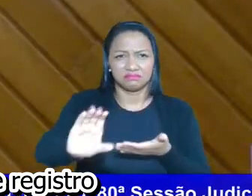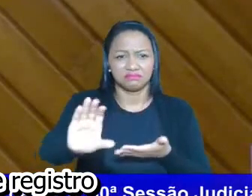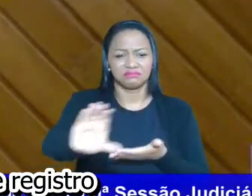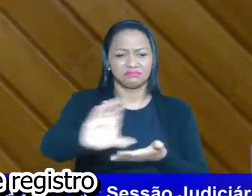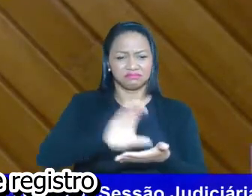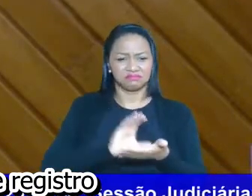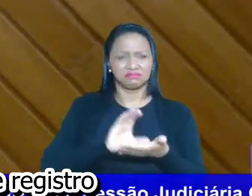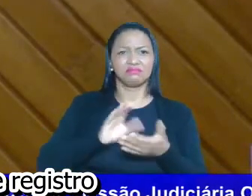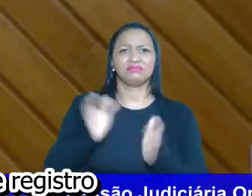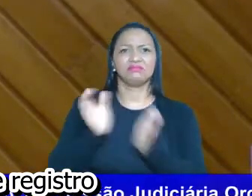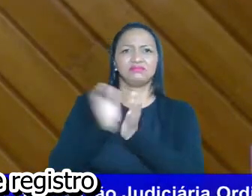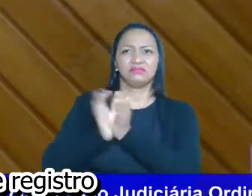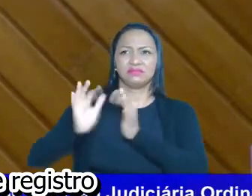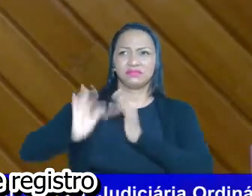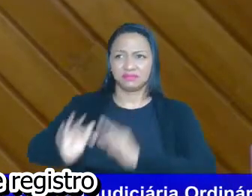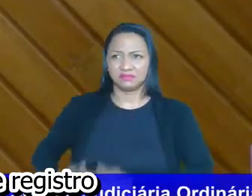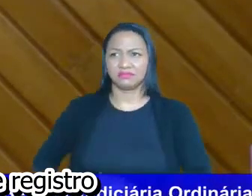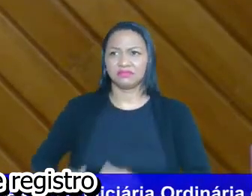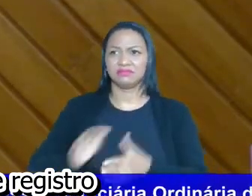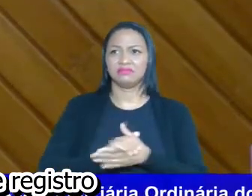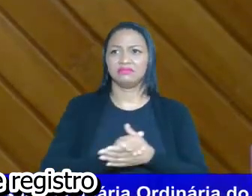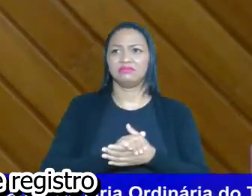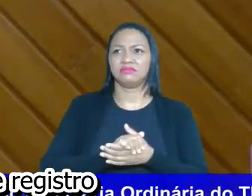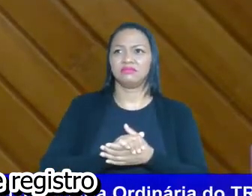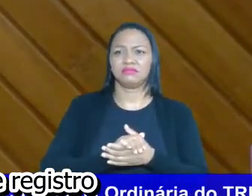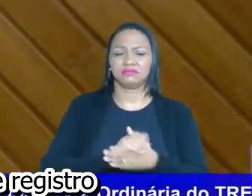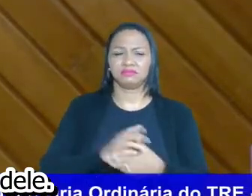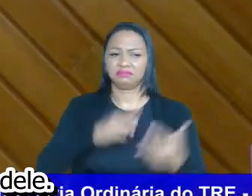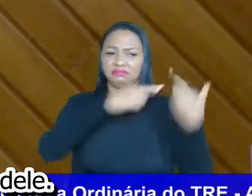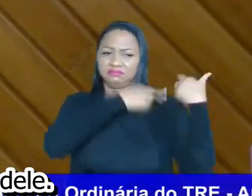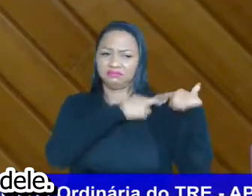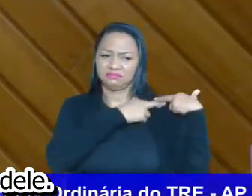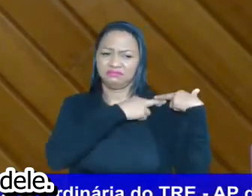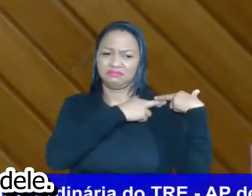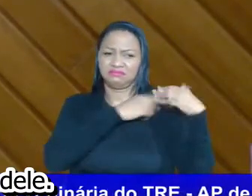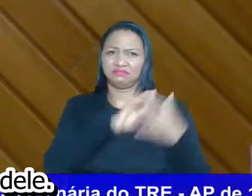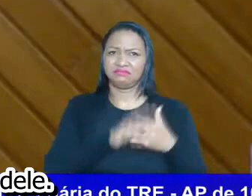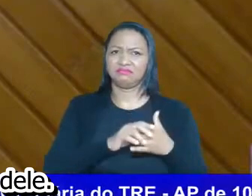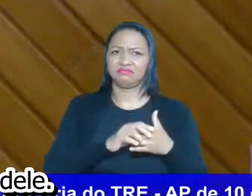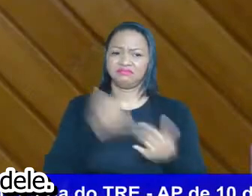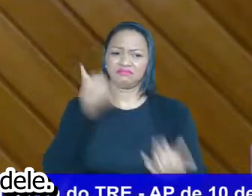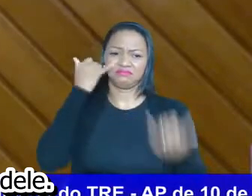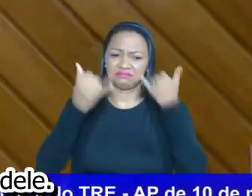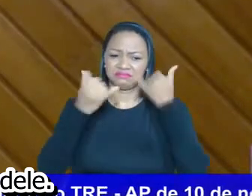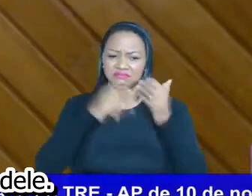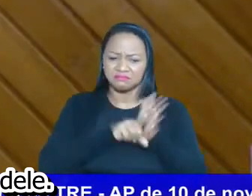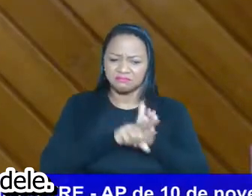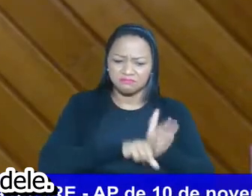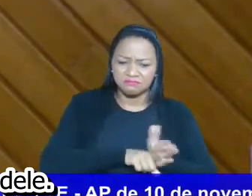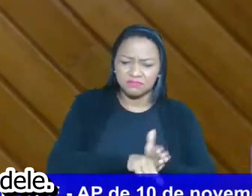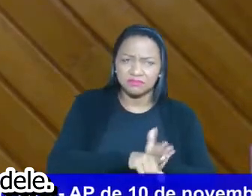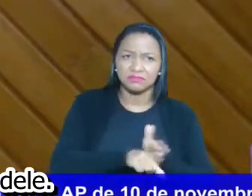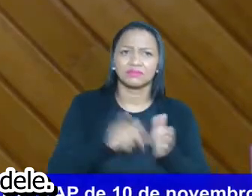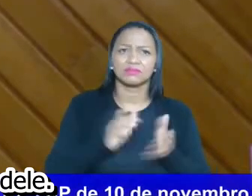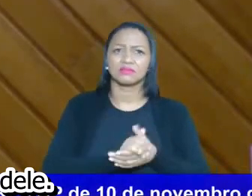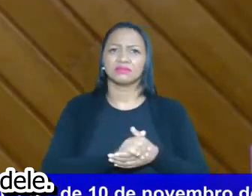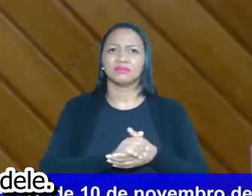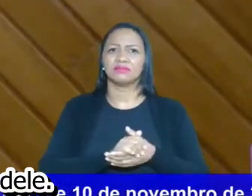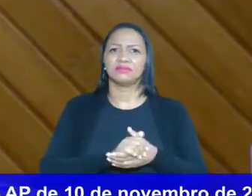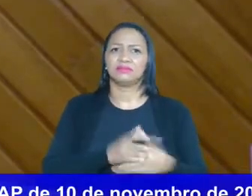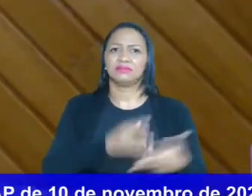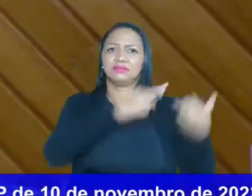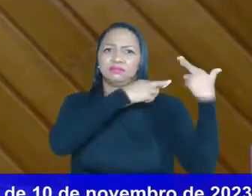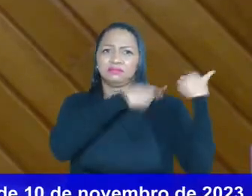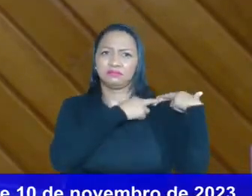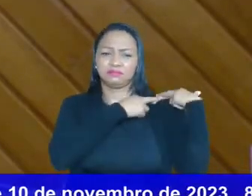tem essa função contábil de fazer esse registro, de fazer essas conferências. E essa é a função